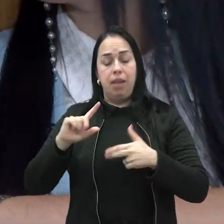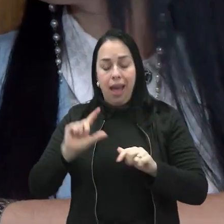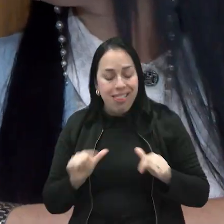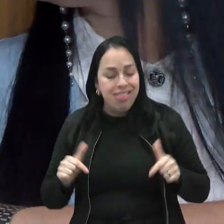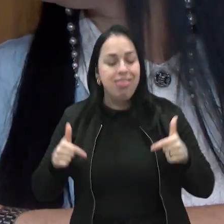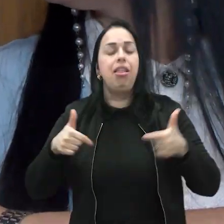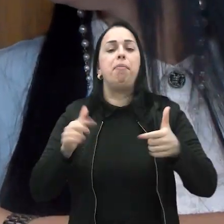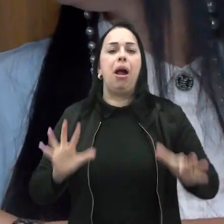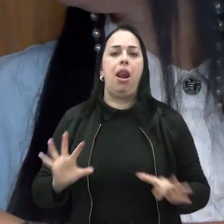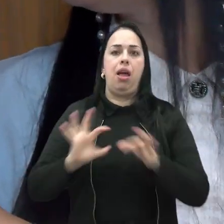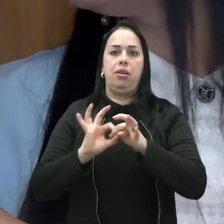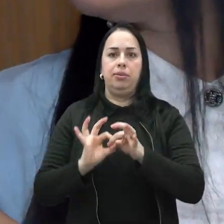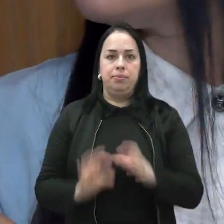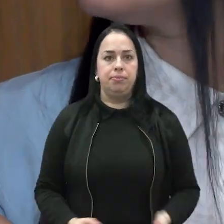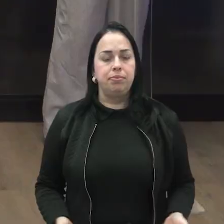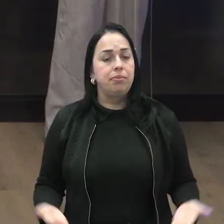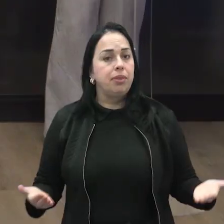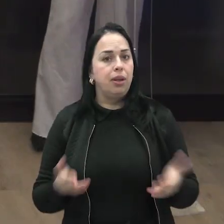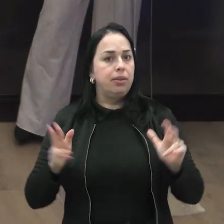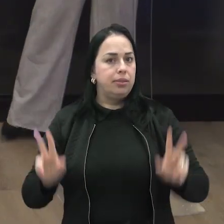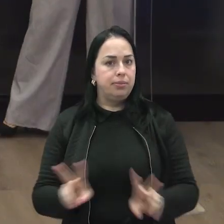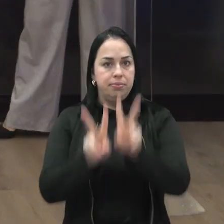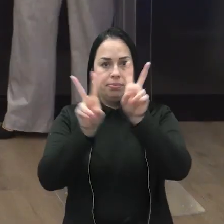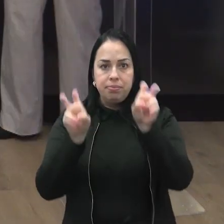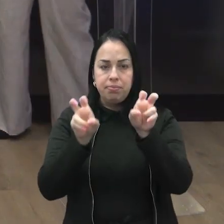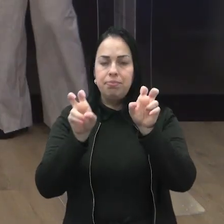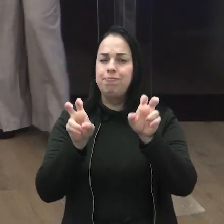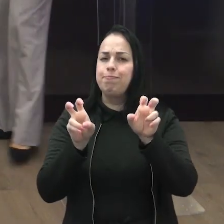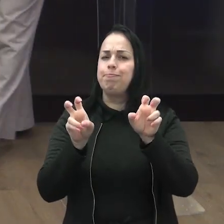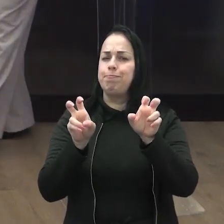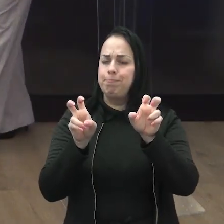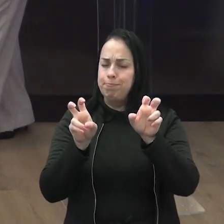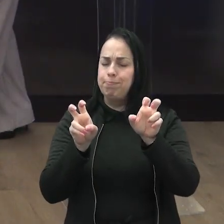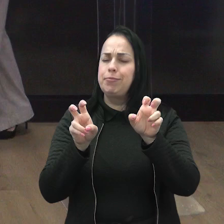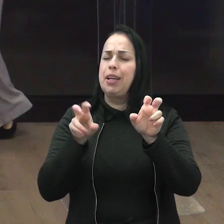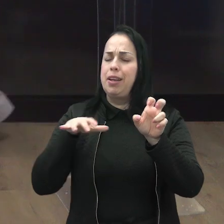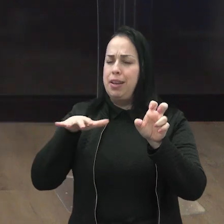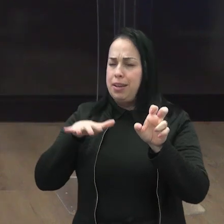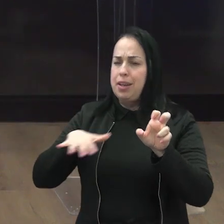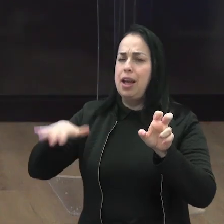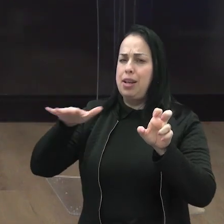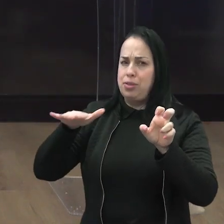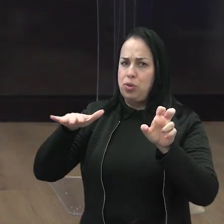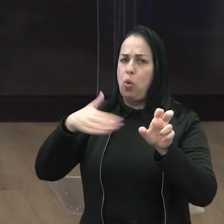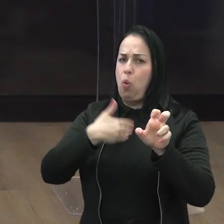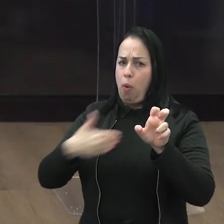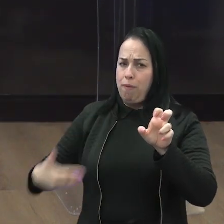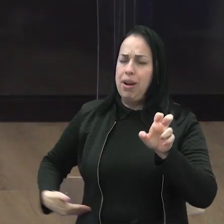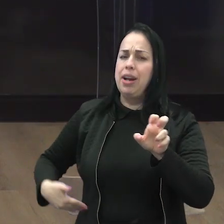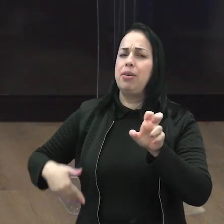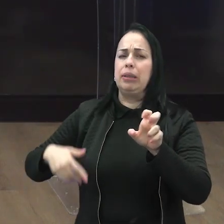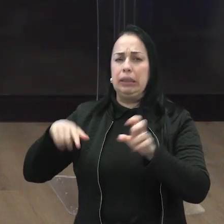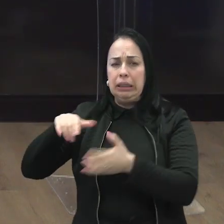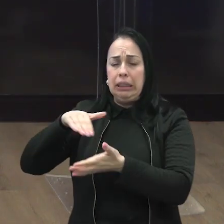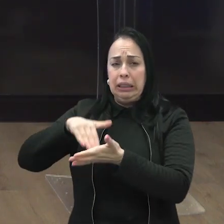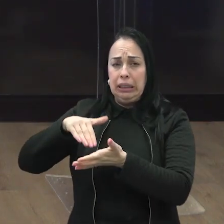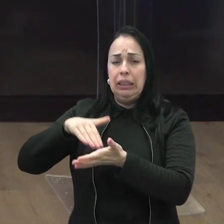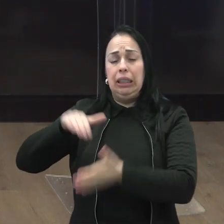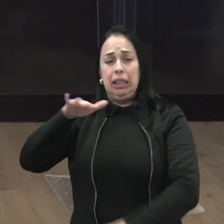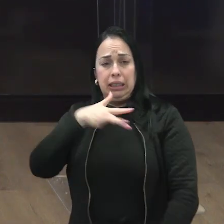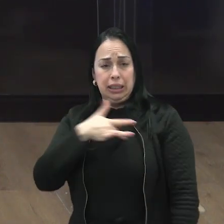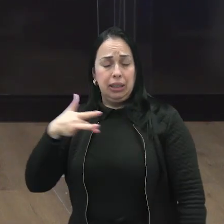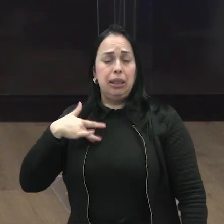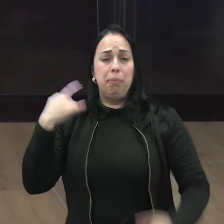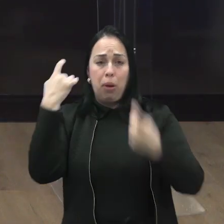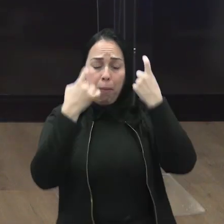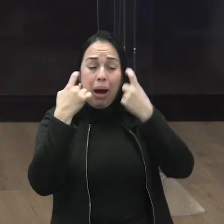unir forças, é trabalhar em unidade. A gente fala agora de um assunto que tem preocupado as autoridades em saúde: a